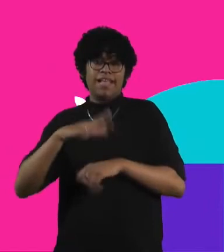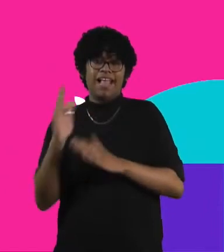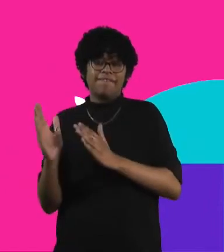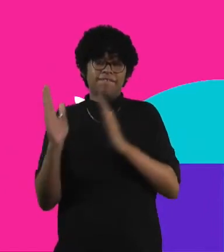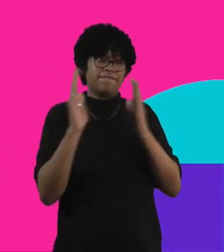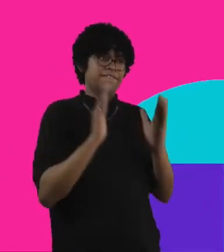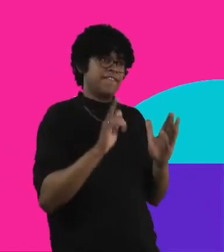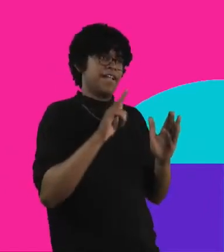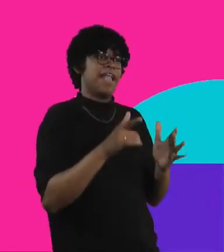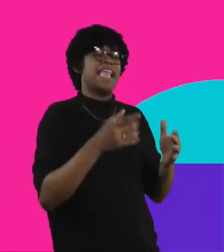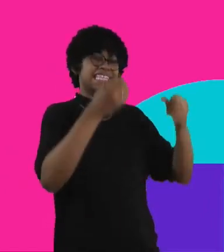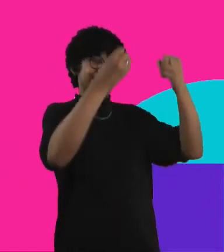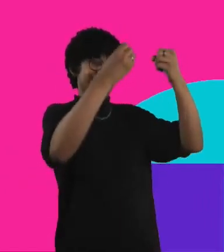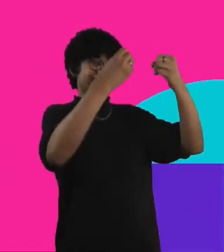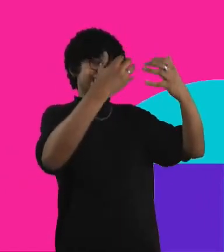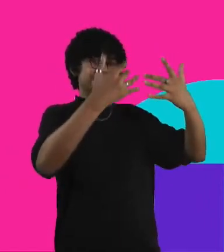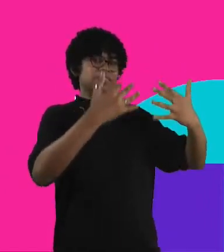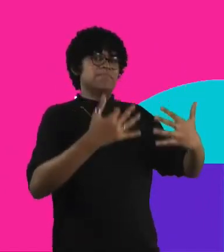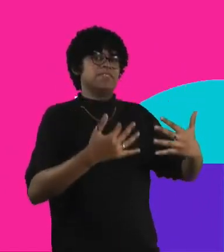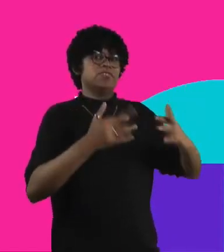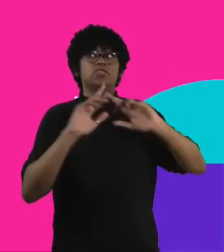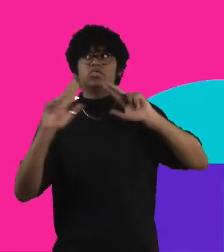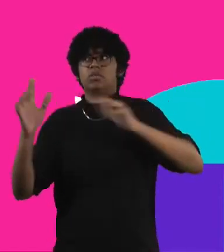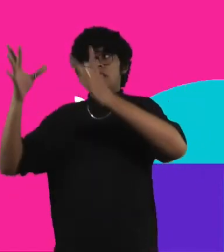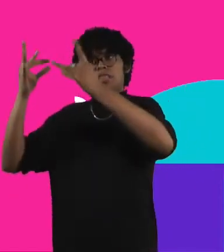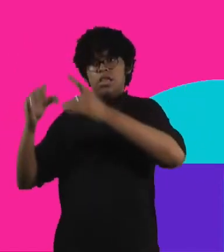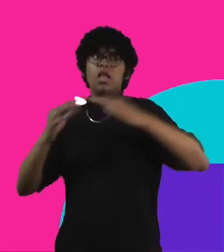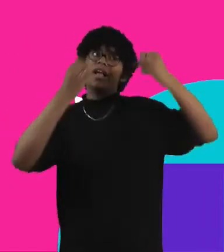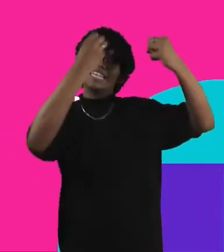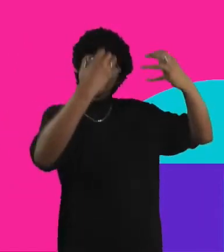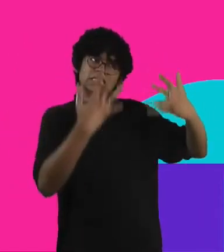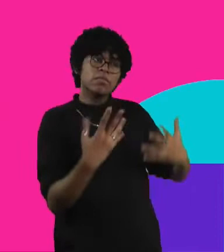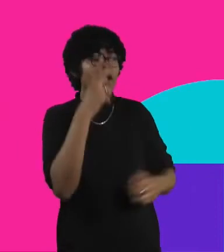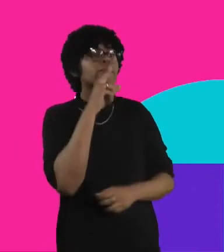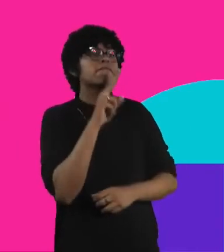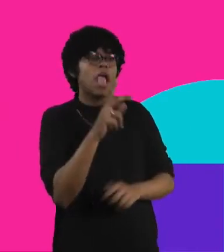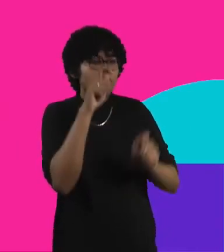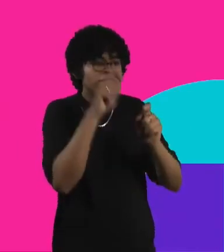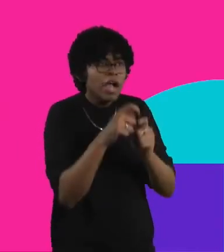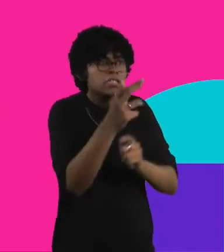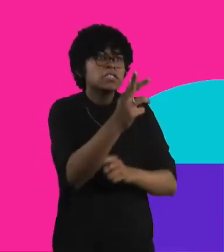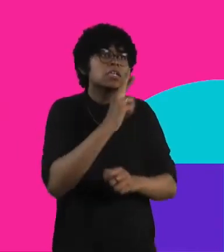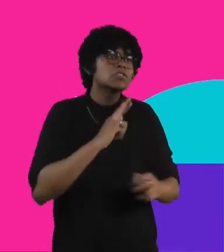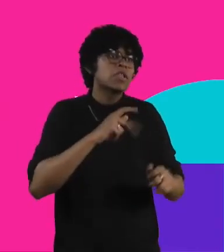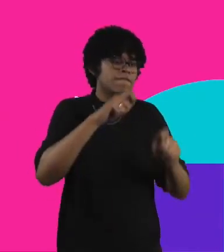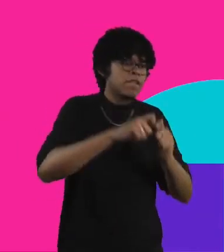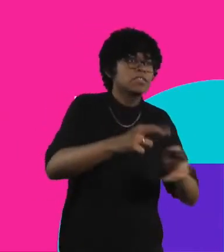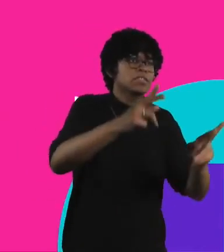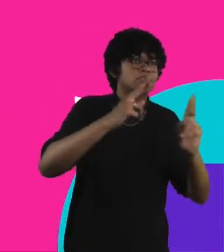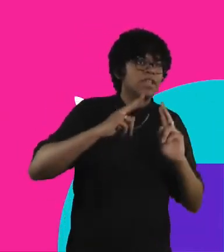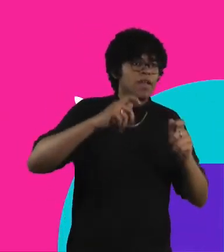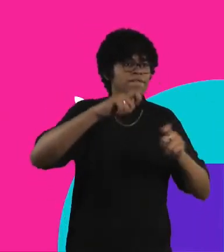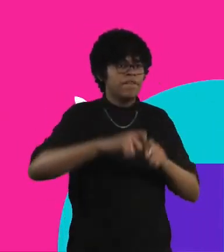mais explicativa, onde a gente passa, então, a observar essa relação de causa e efeito, que para nós é o sentido